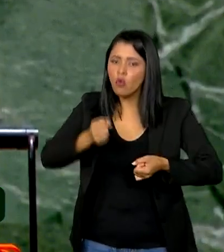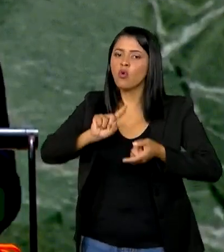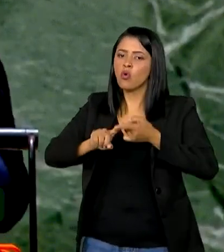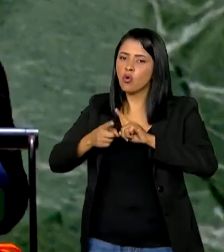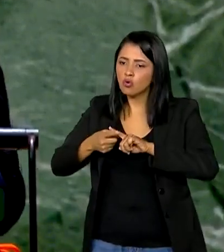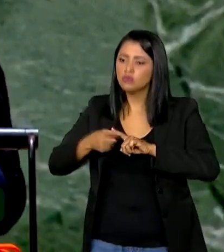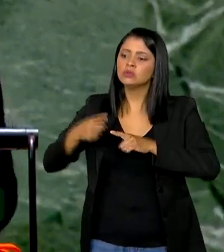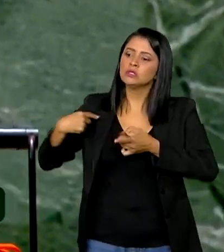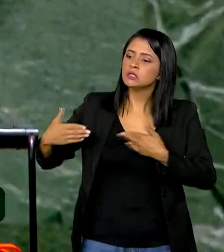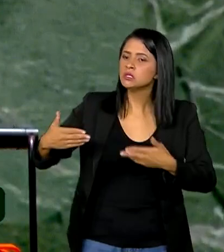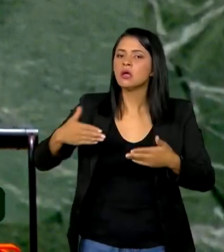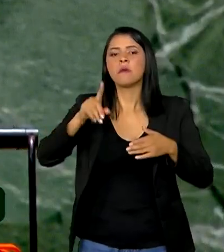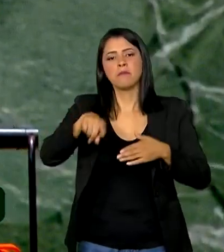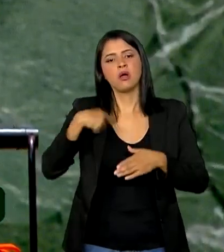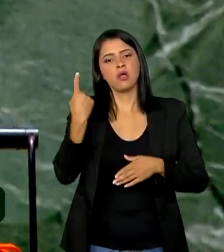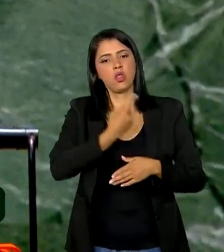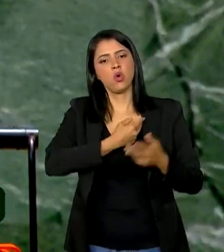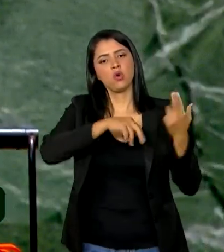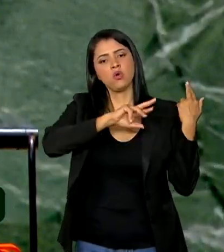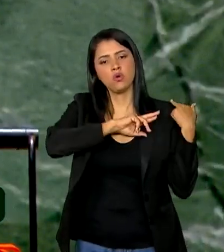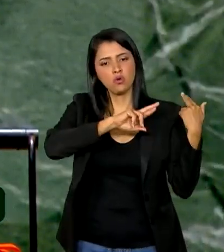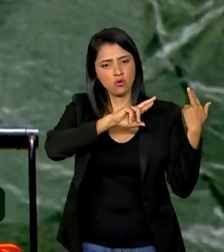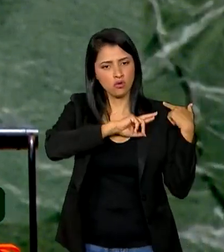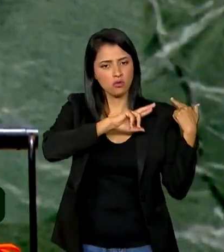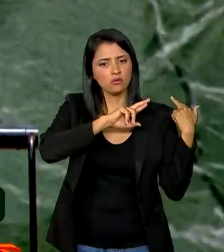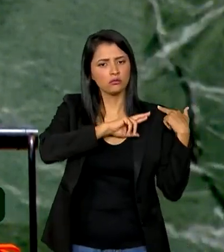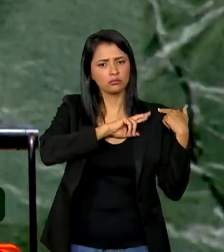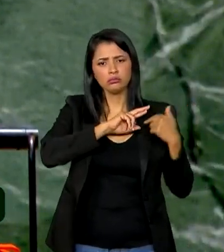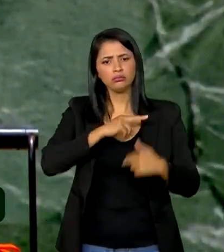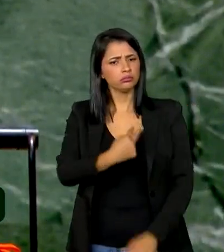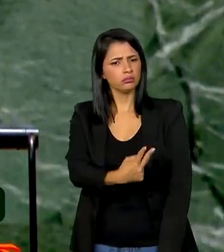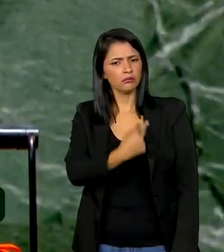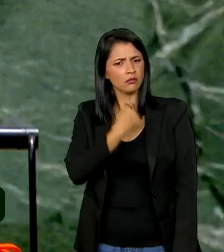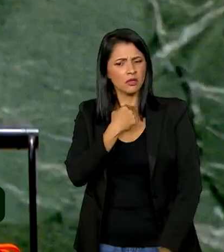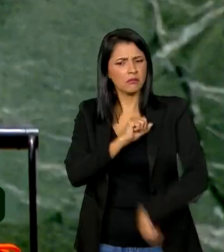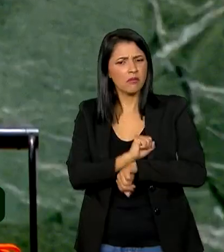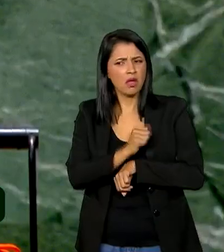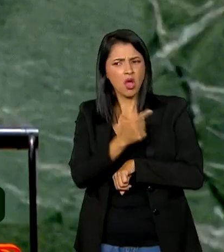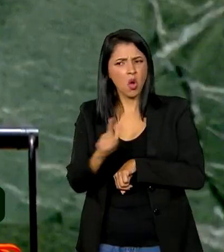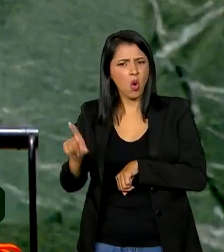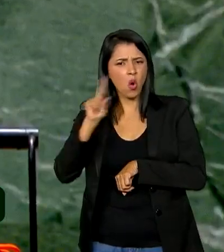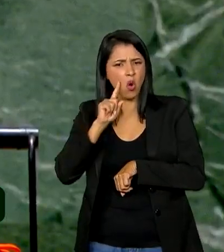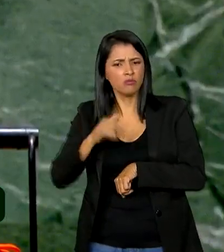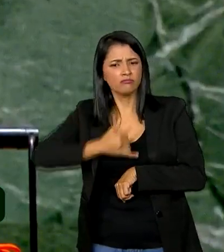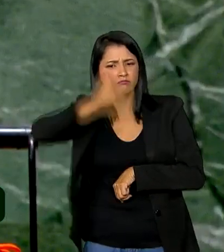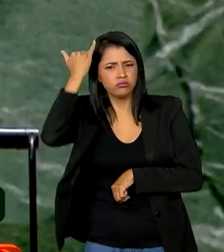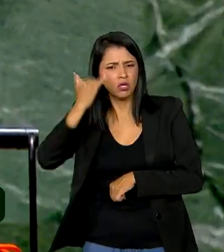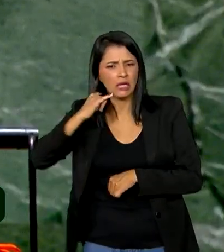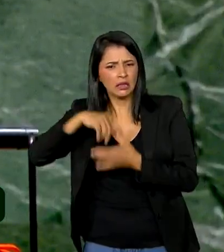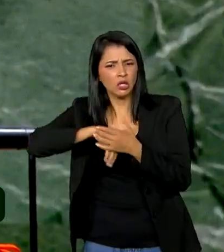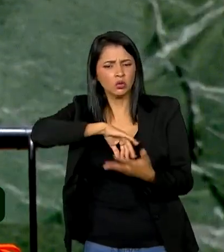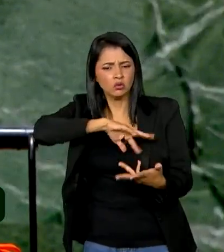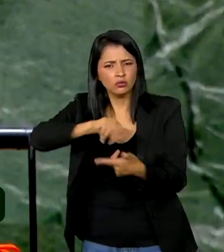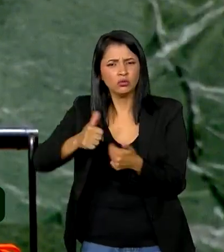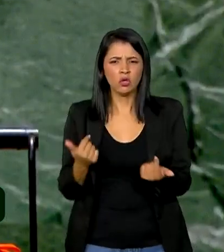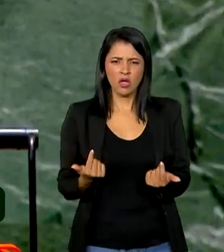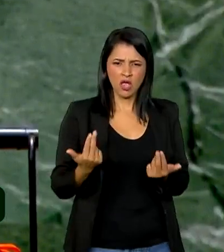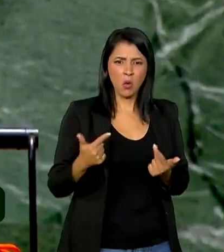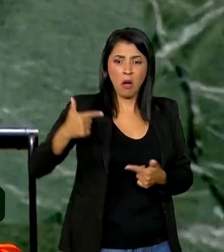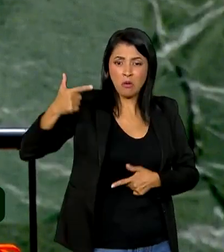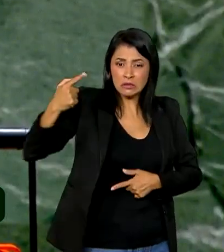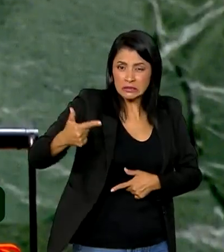organização as prerrogativas que decorrem da sua condição de Fórum Universal. Segundo Lula, para tornar a